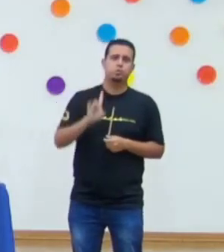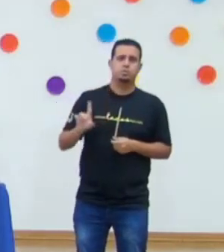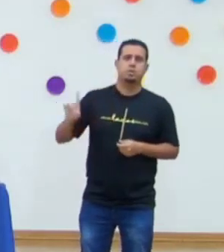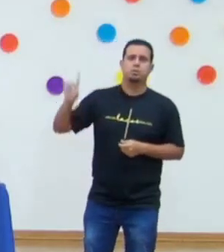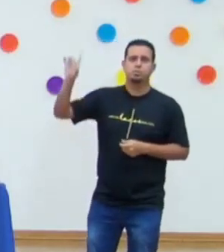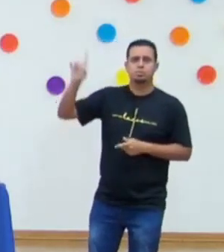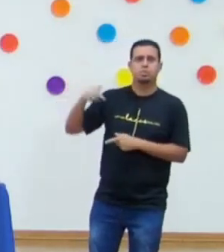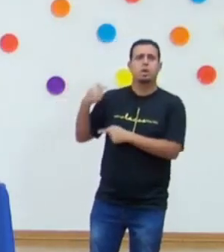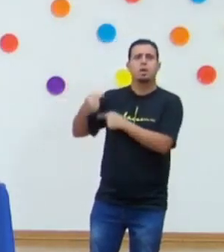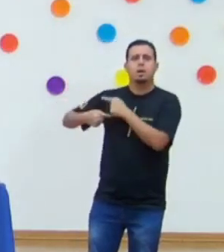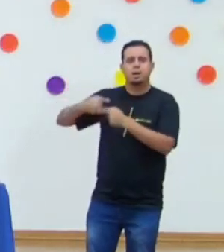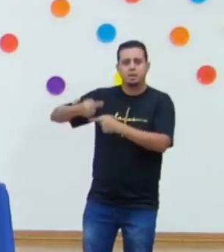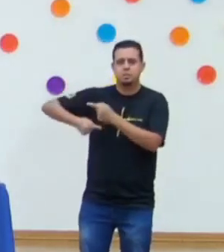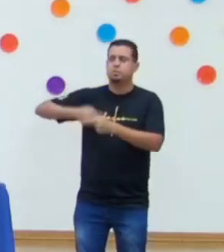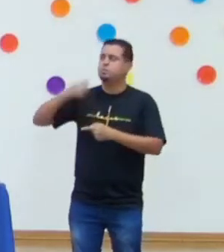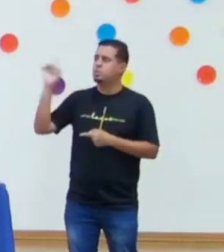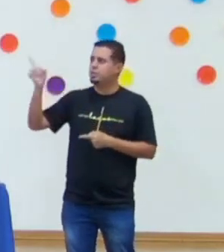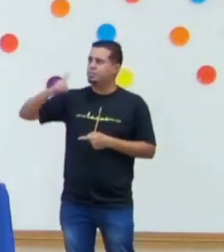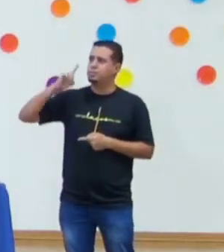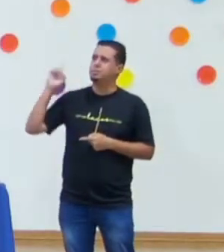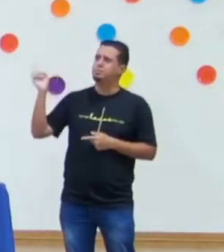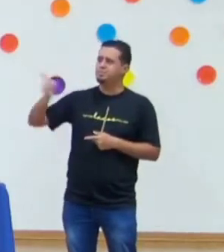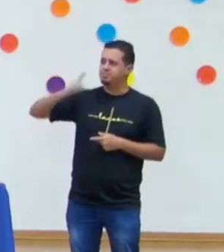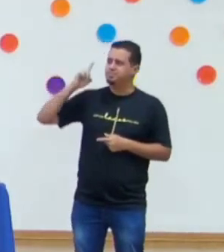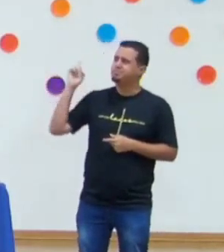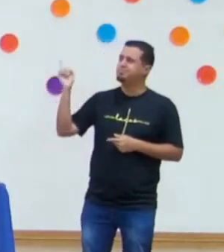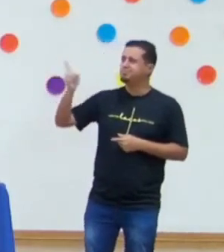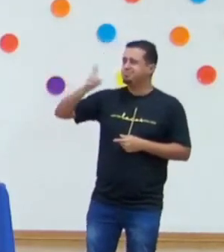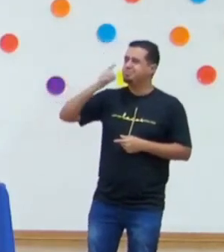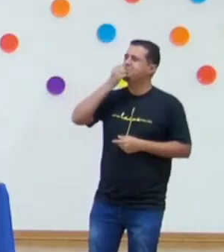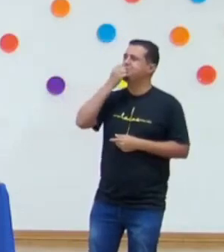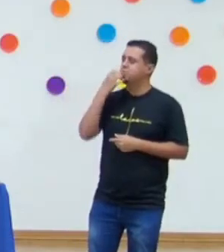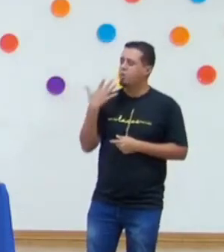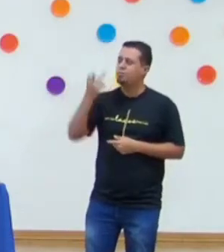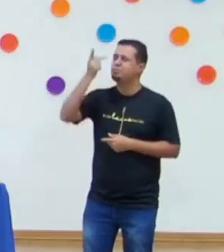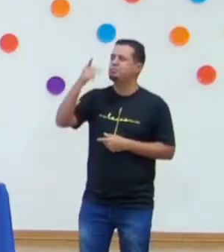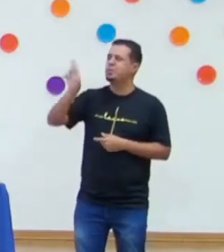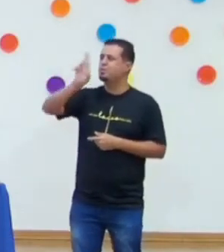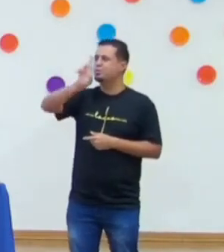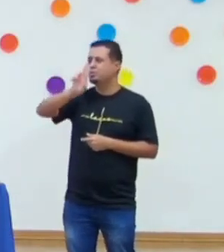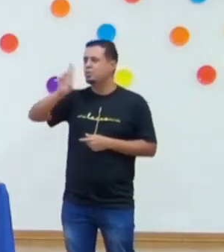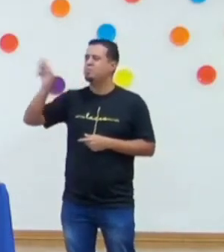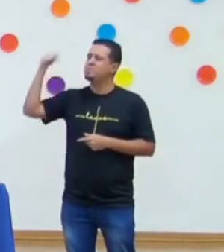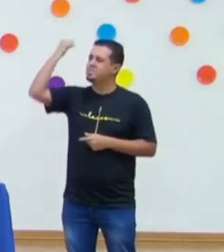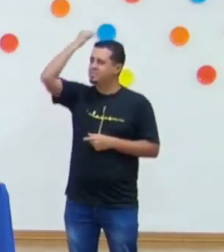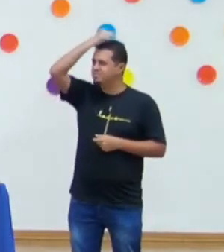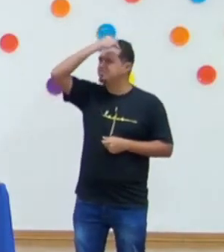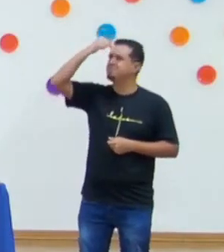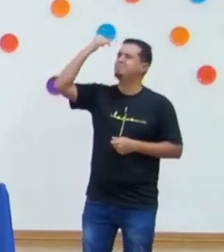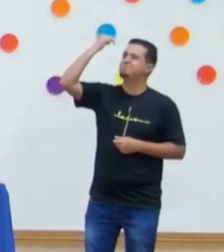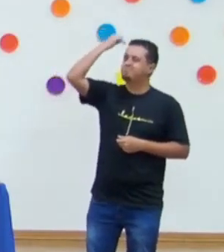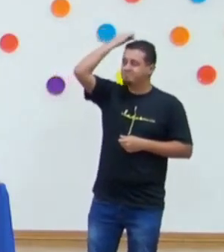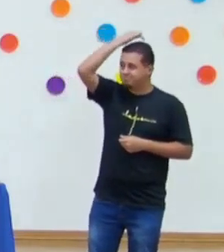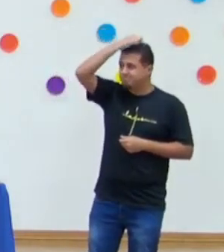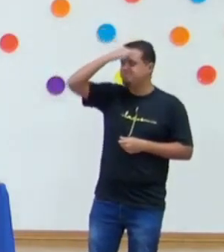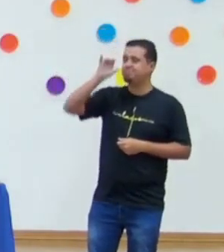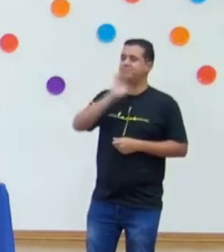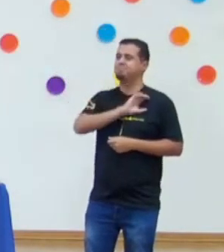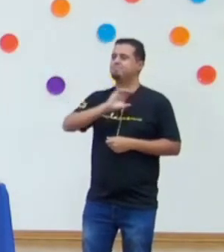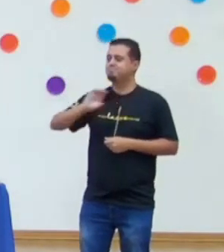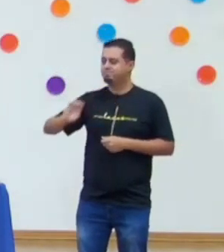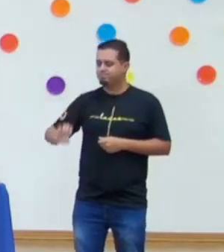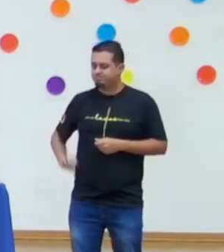Filho de Deus, raiz de Davi. Bendito seja o seu santo